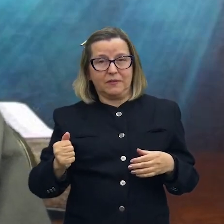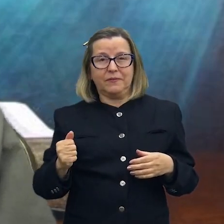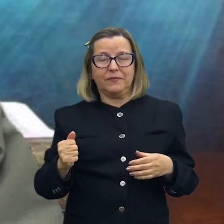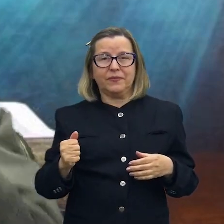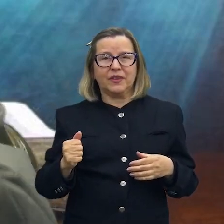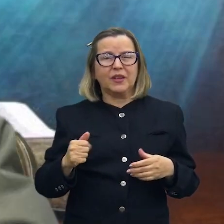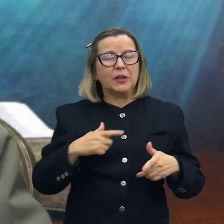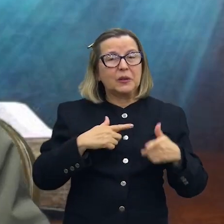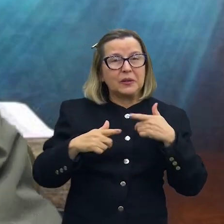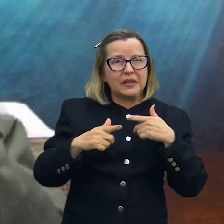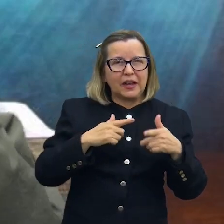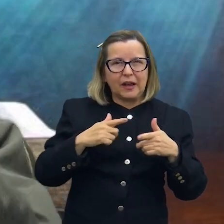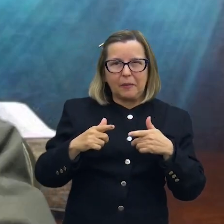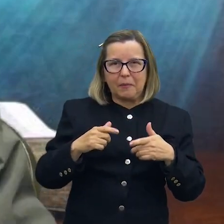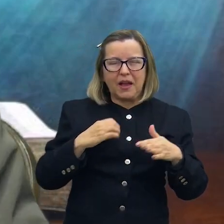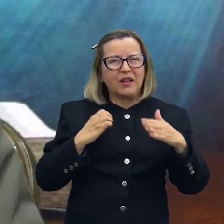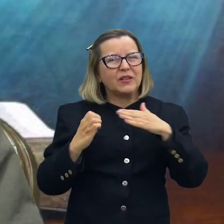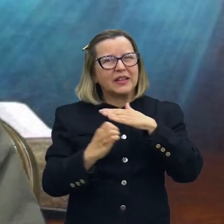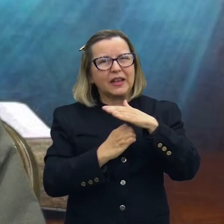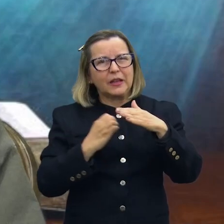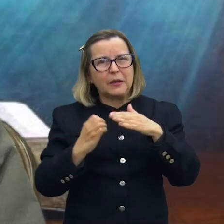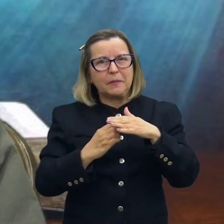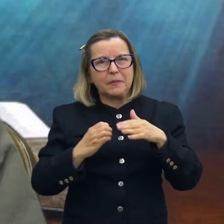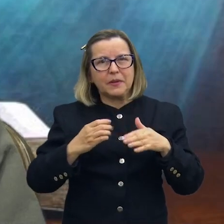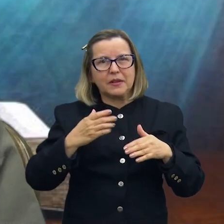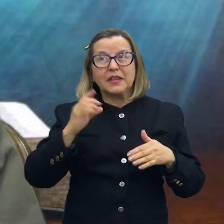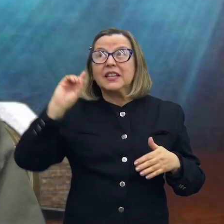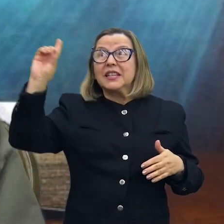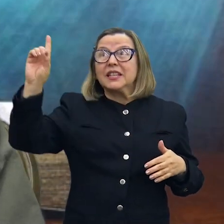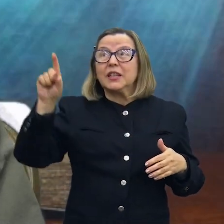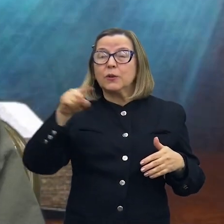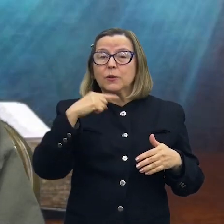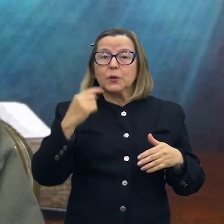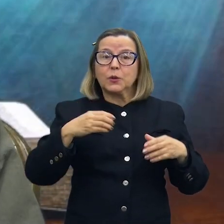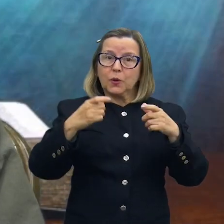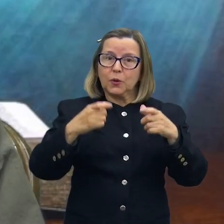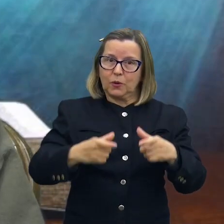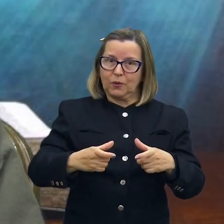nos ensinou, naquele trabalho, naquela firma que o Pai nos colocou.